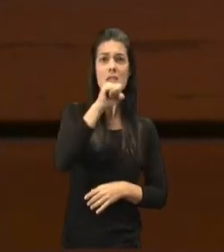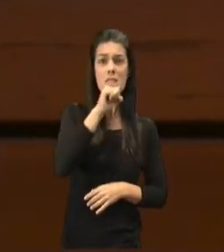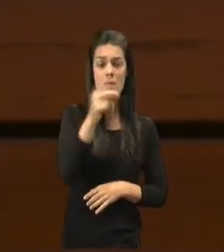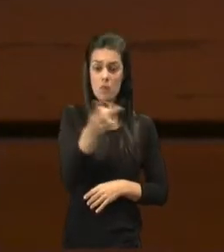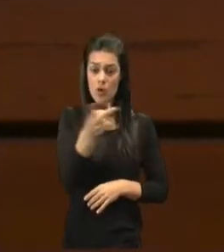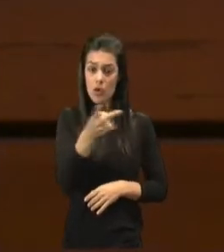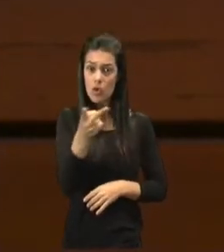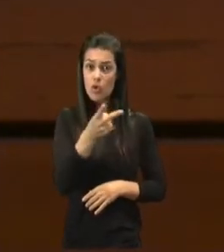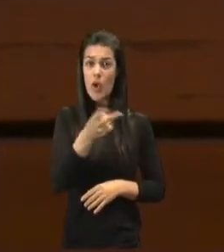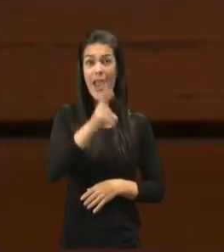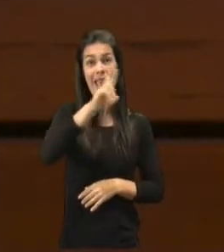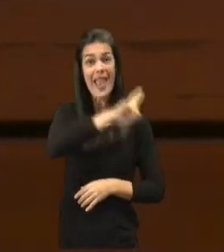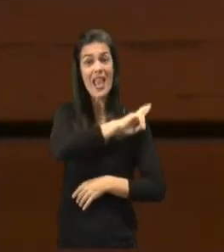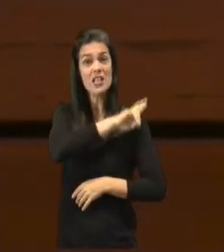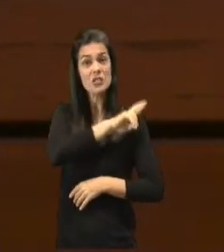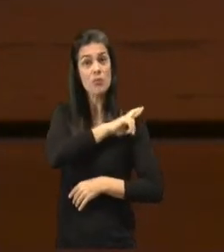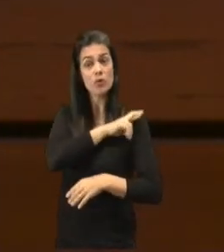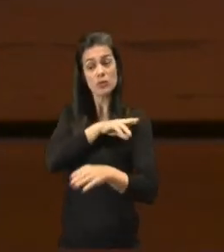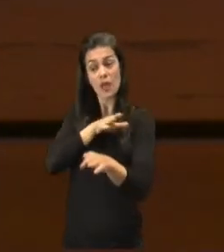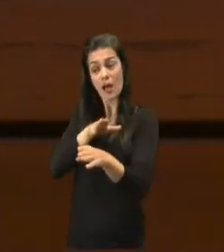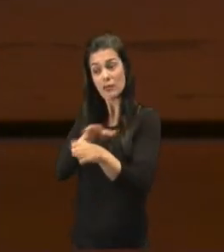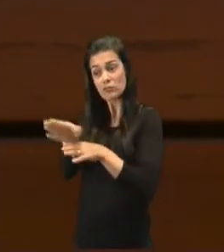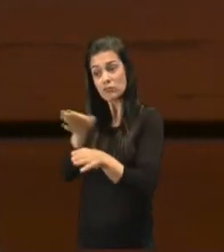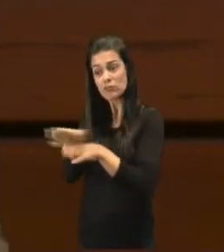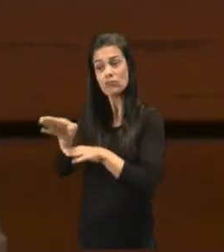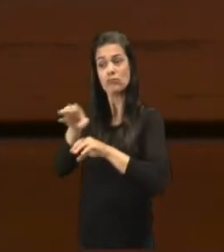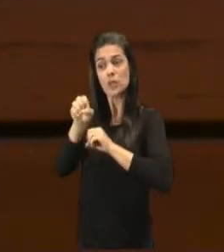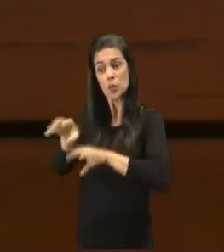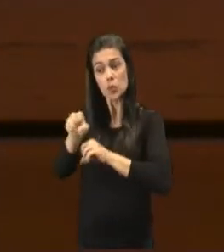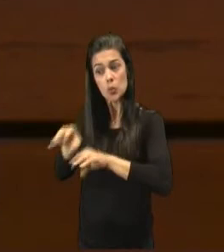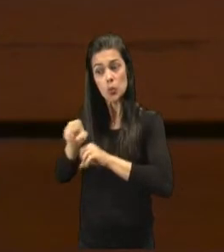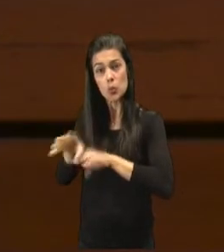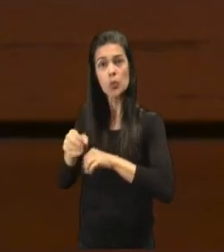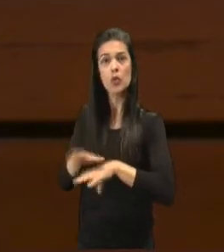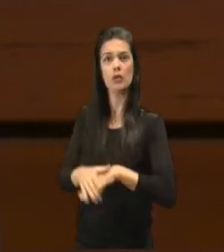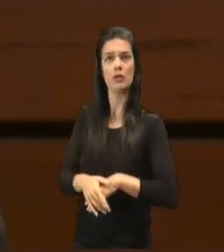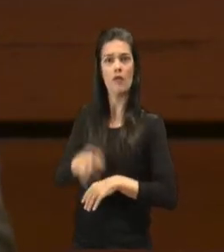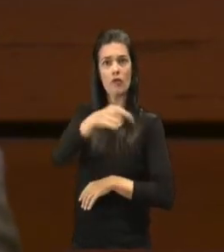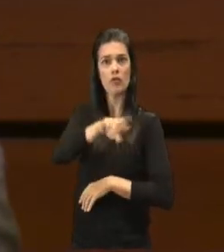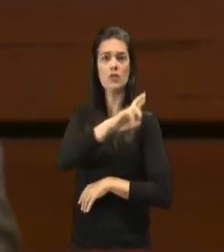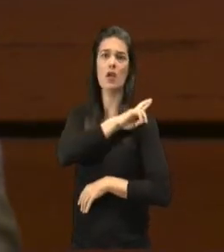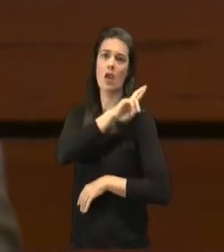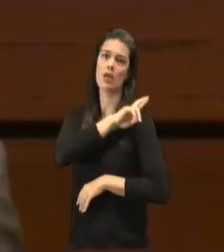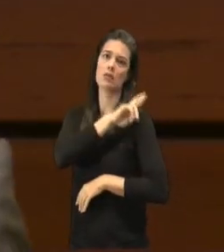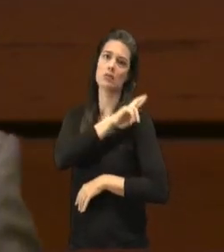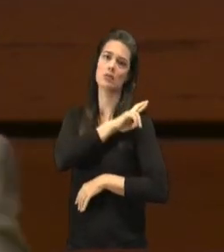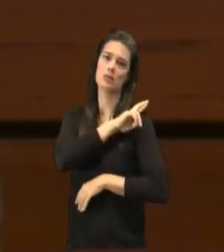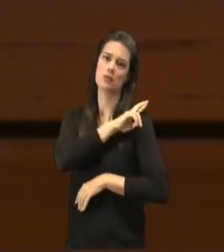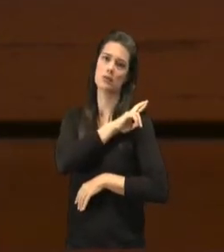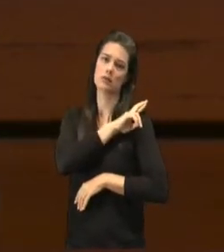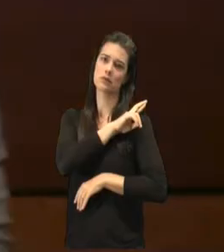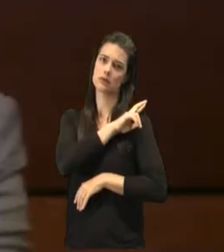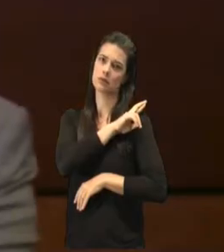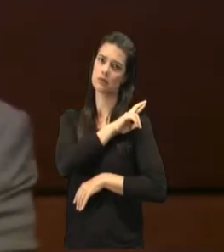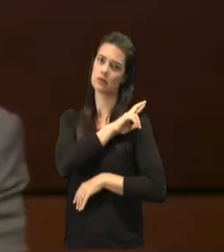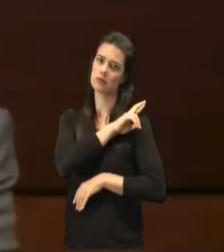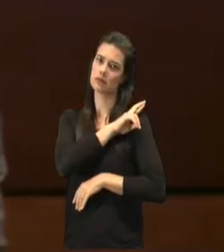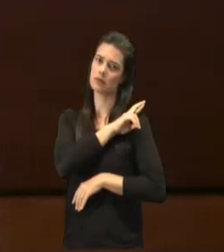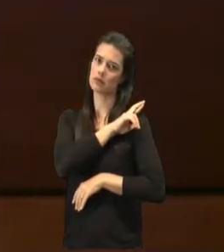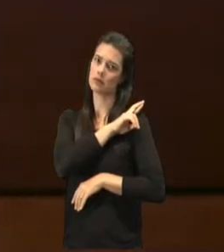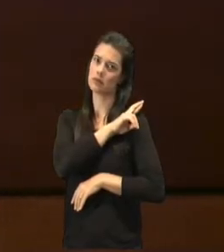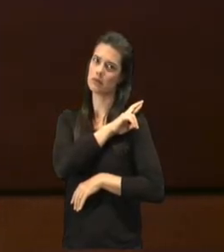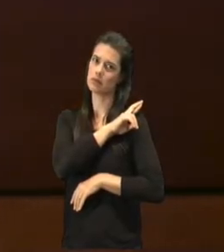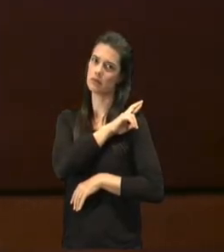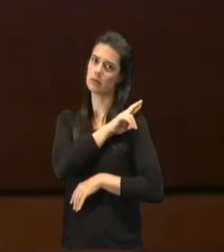de peneirar e de filtrar aquilo que vem entrando como lixo em sua casa. Não seja tão ingênuo,